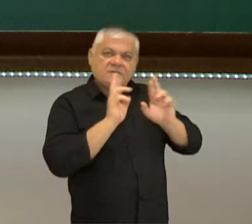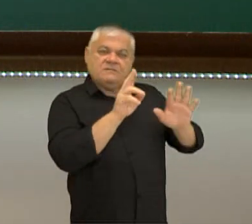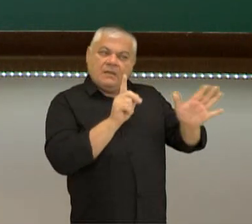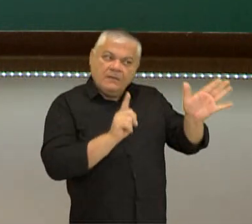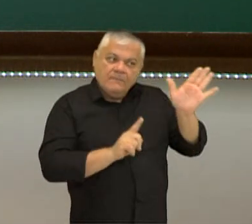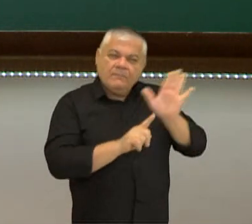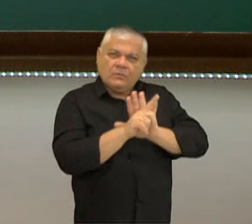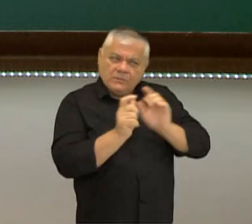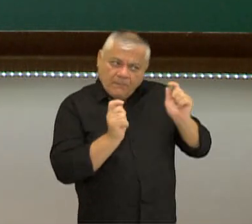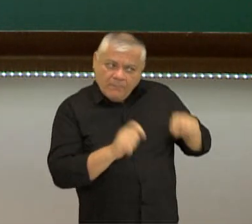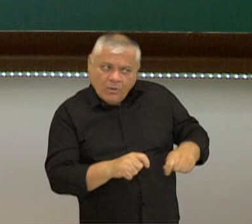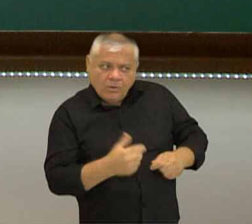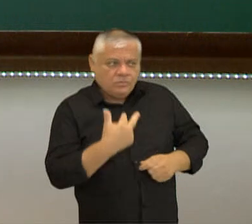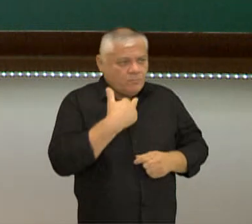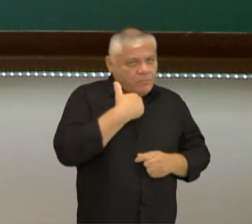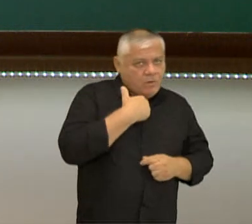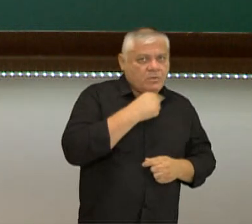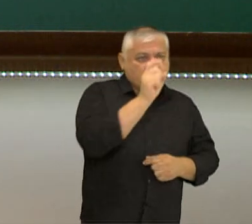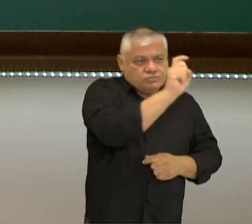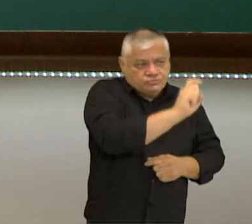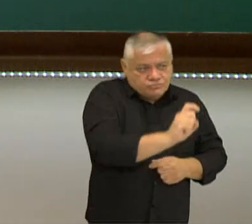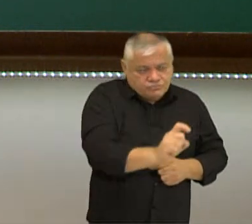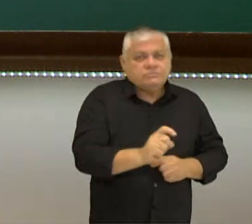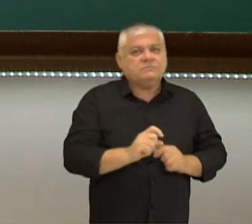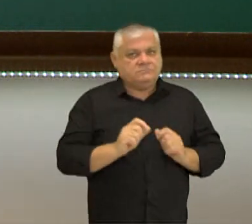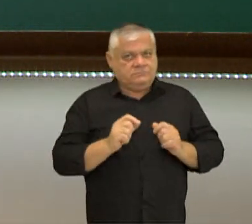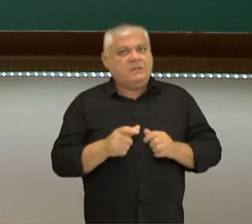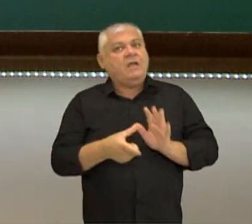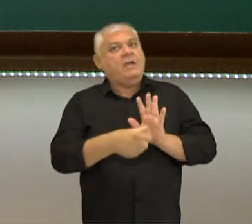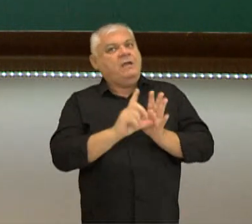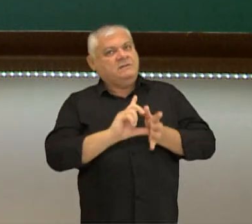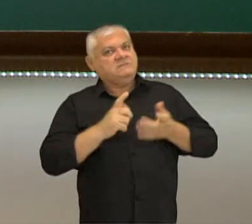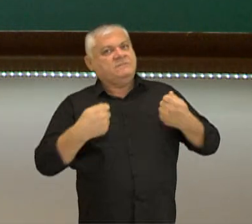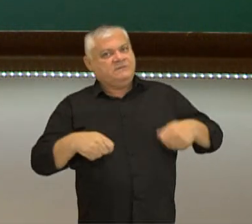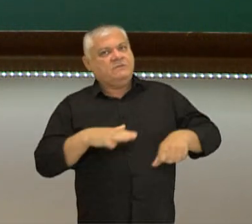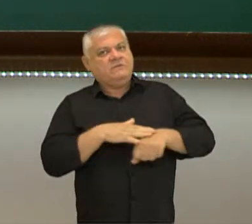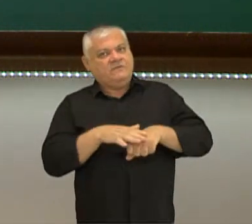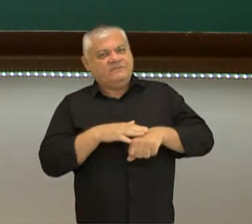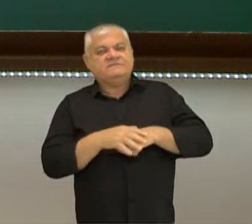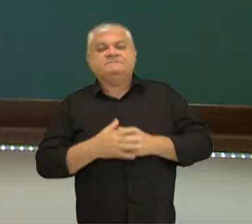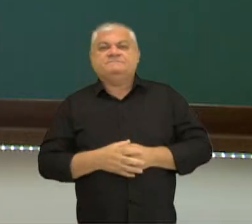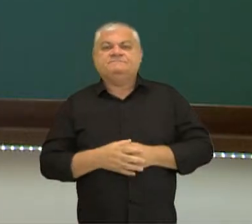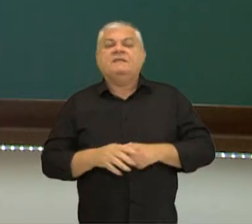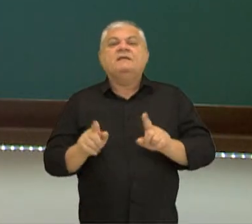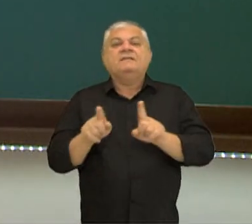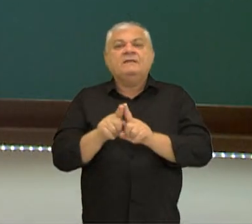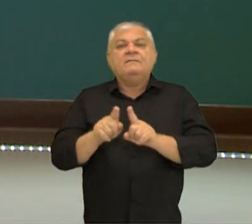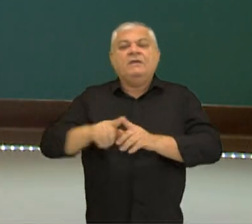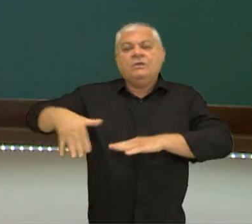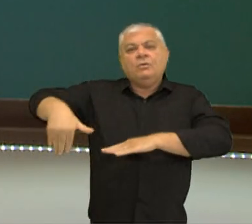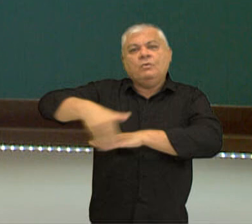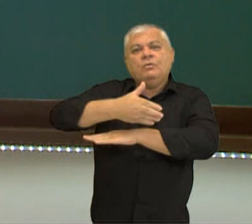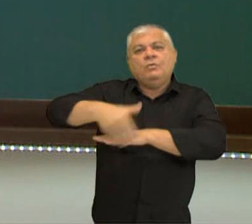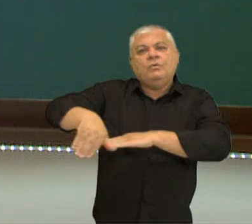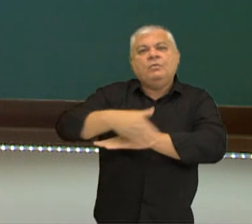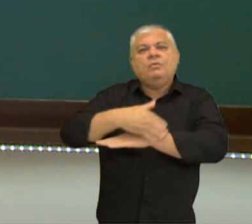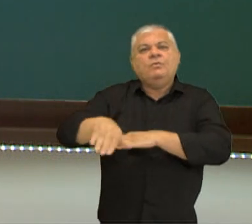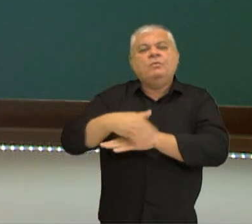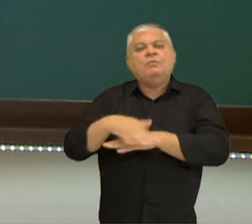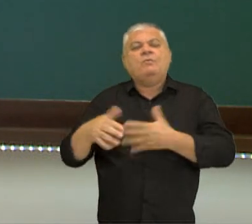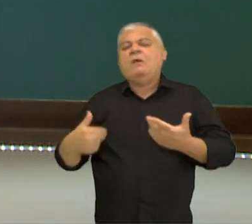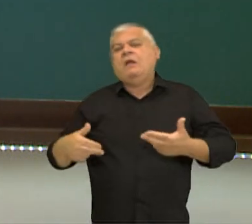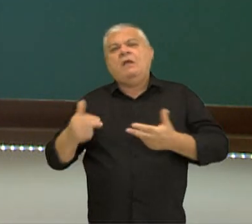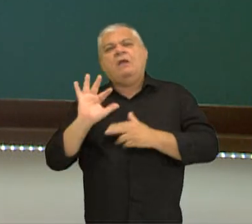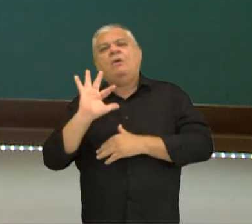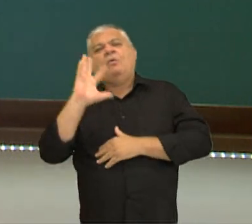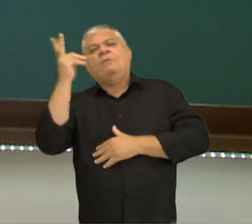perguntar e ver e negociar, né, se pode ou não utilizar aquele espaço. Falamos do street art, que é o que? Arte de rua, arte que